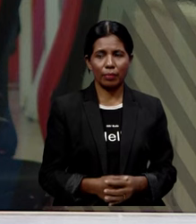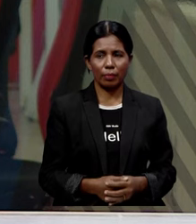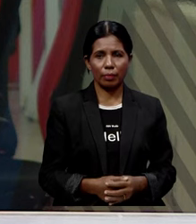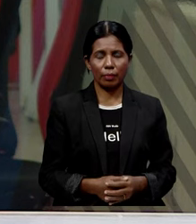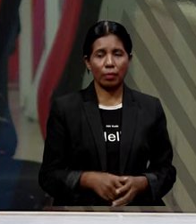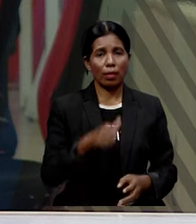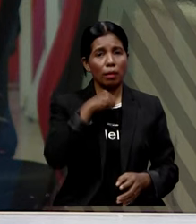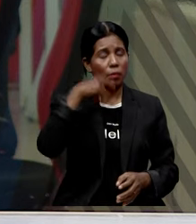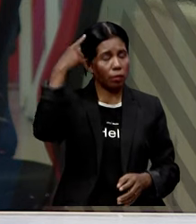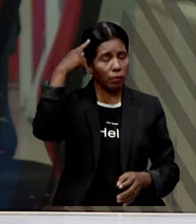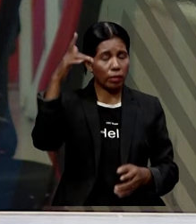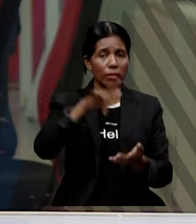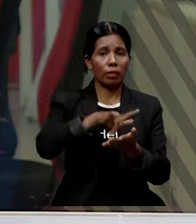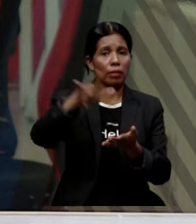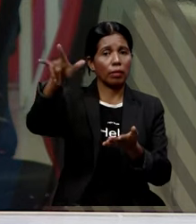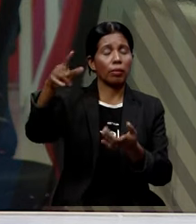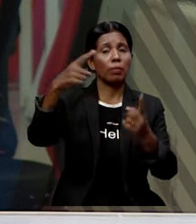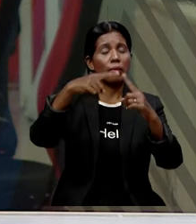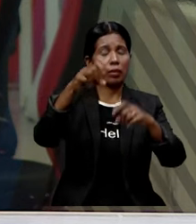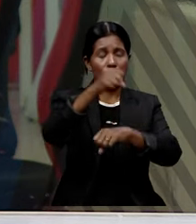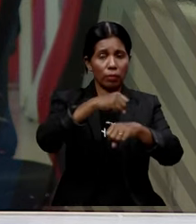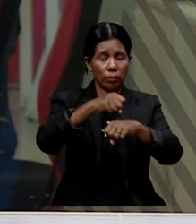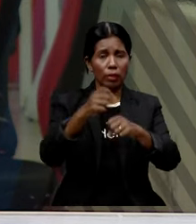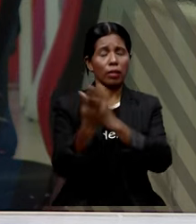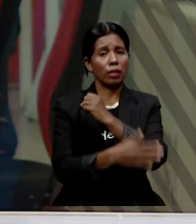Papa francisa Singapura